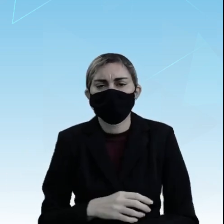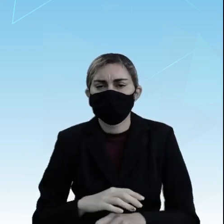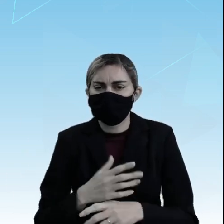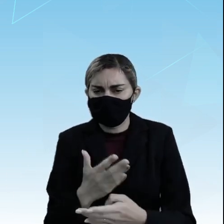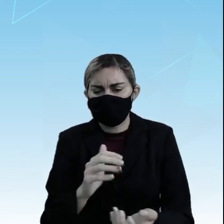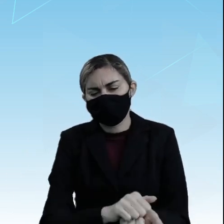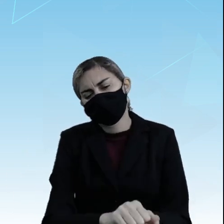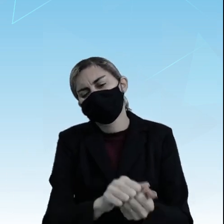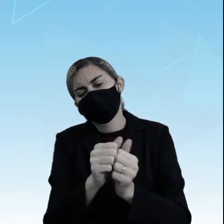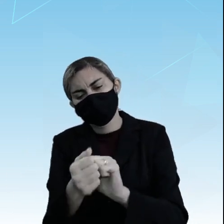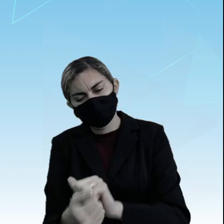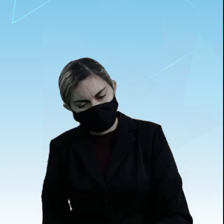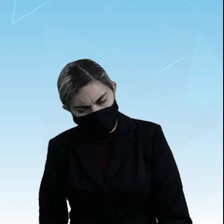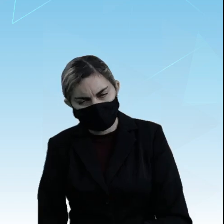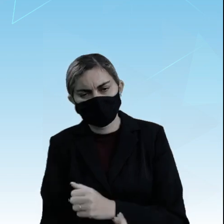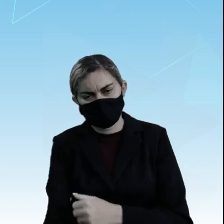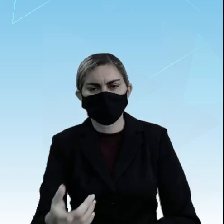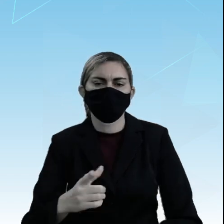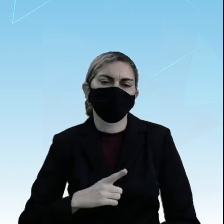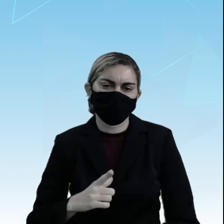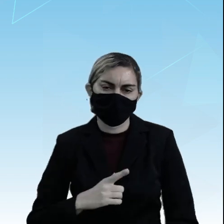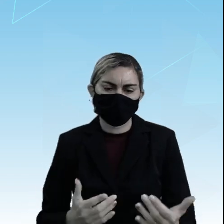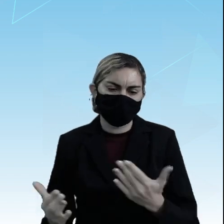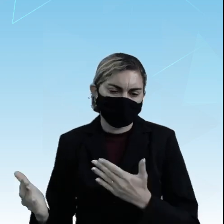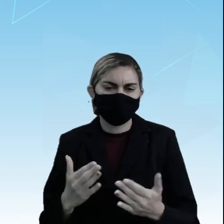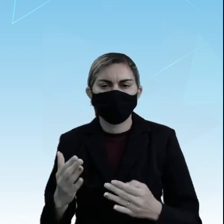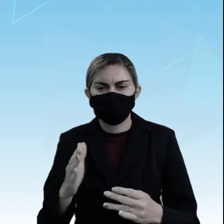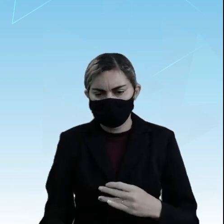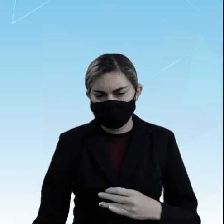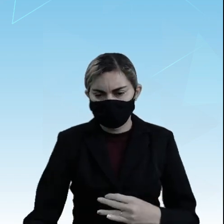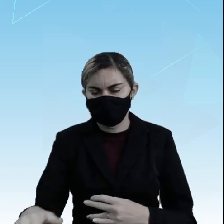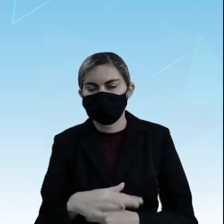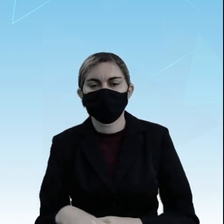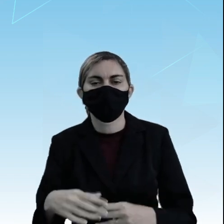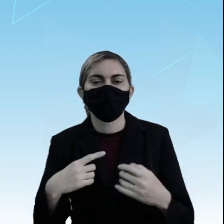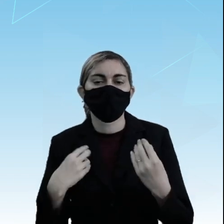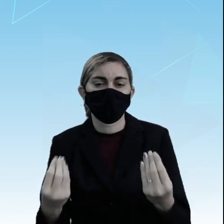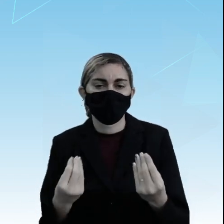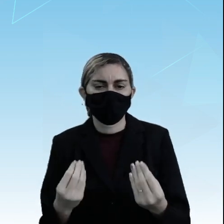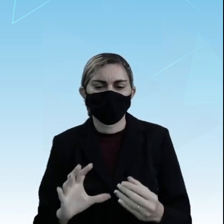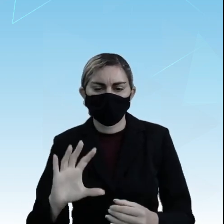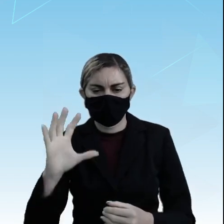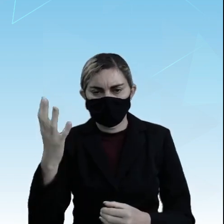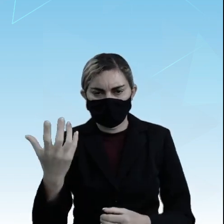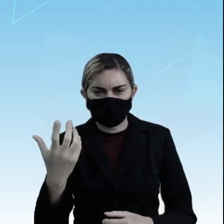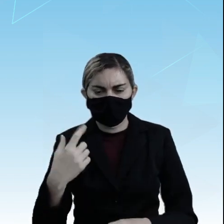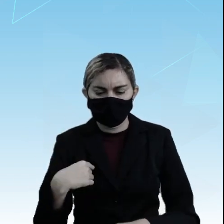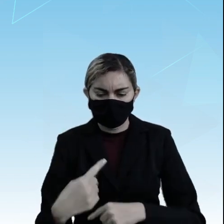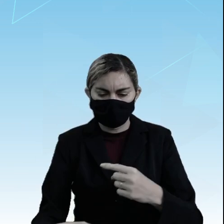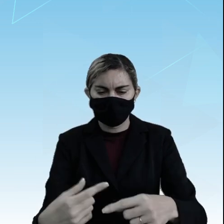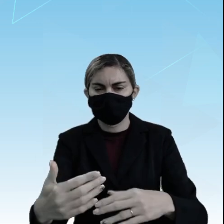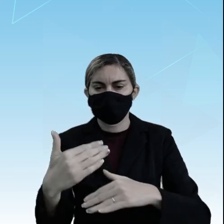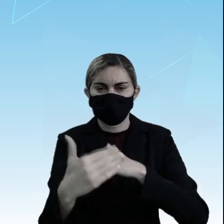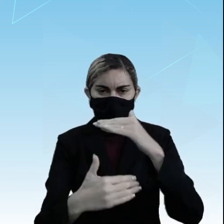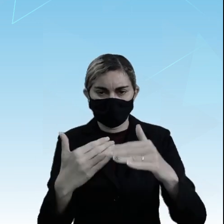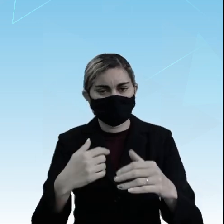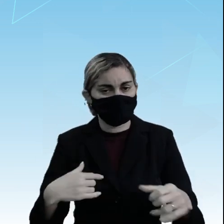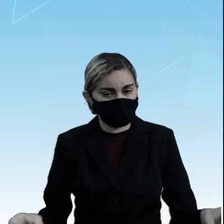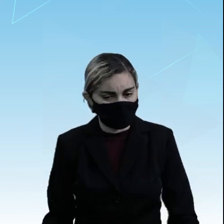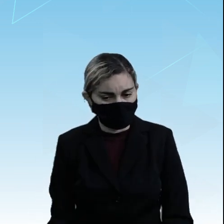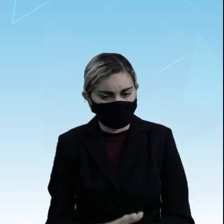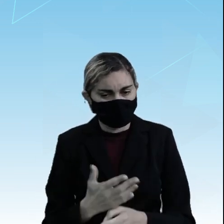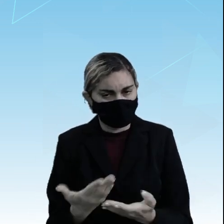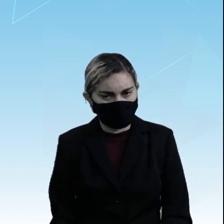as adaptações que ele tem em relação ao meio ambiente para que ocorra a evolução. Eu vou ficando